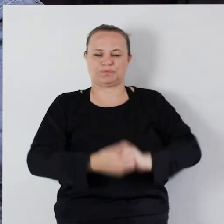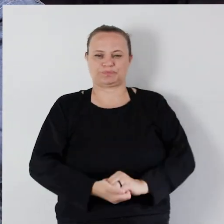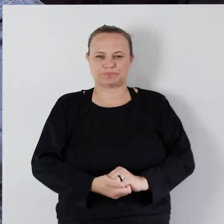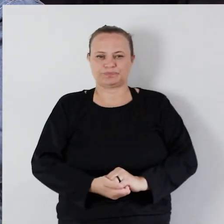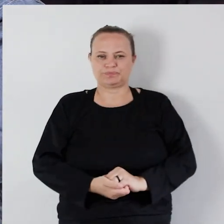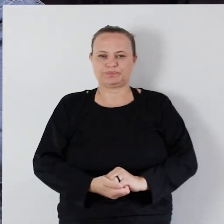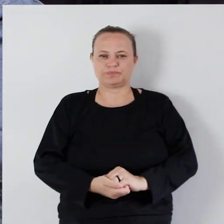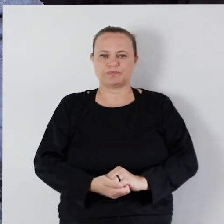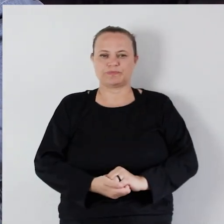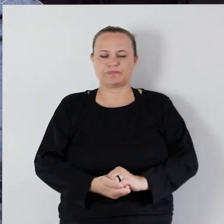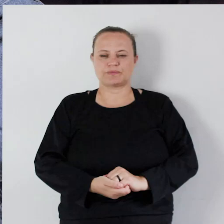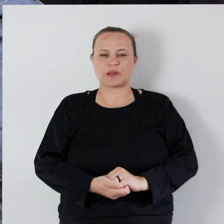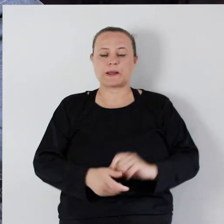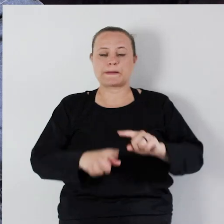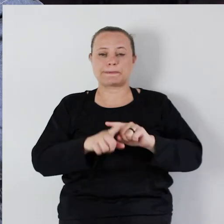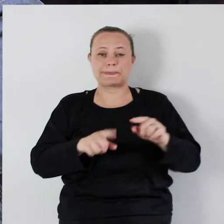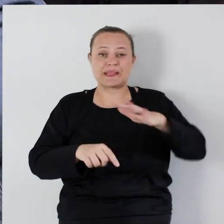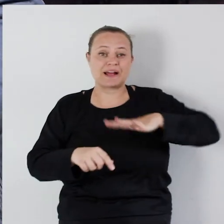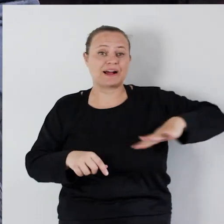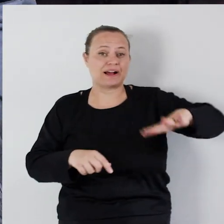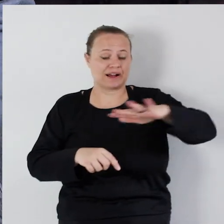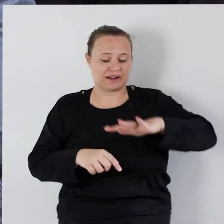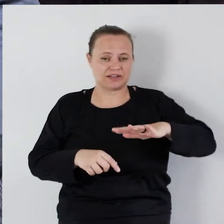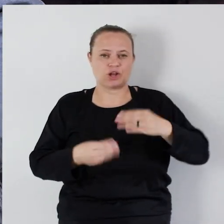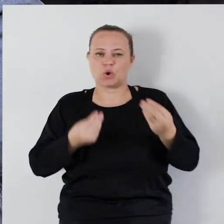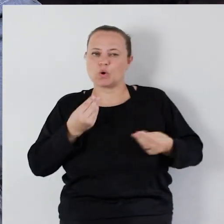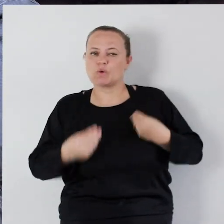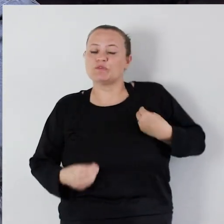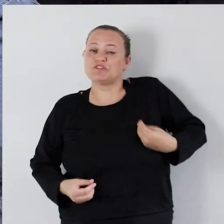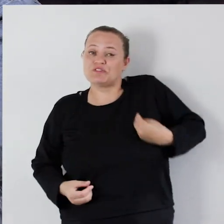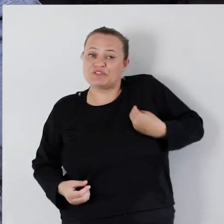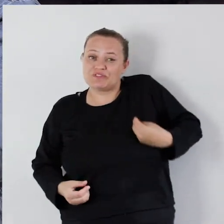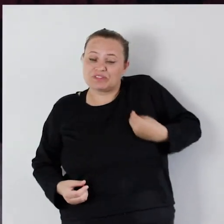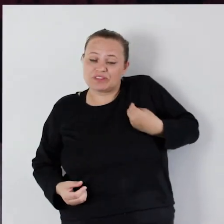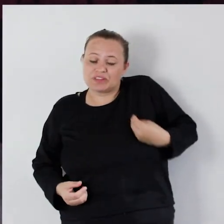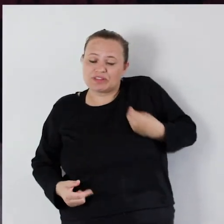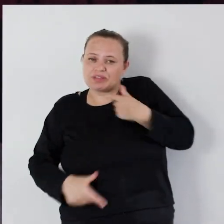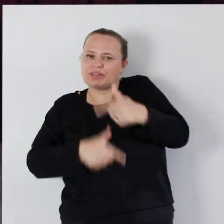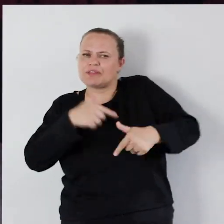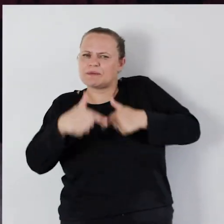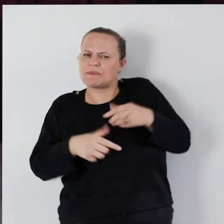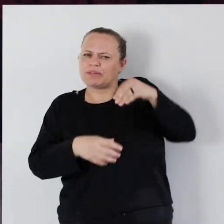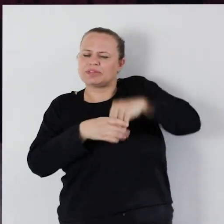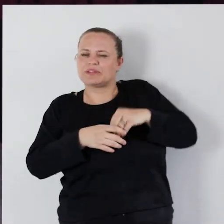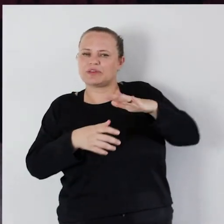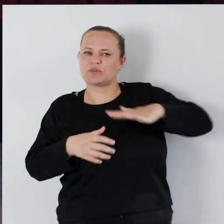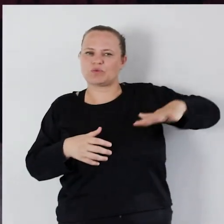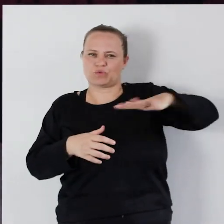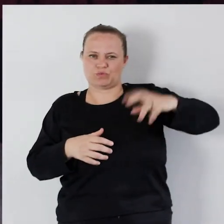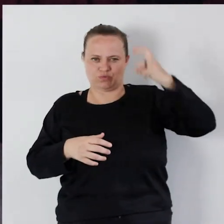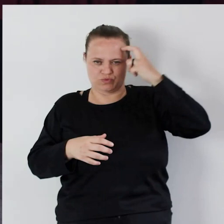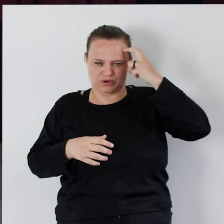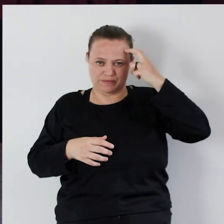que vocês fizeram, que você orientou, acho que sobre pontos de cultura, ou enfim, fique à vontade. Só queria que você comentasse um pouco esse ponto. É que a questão da